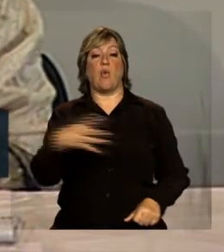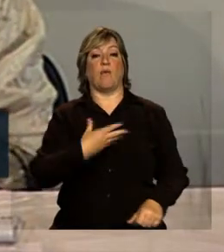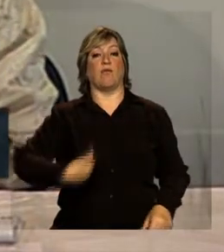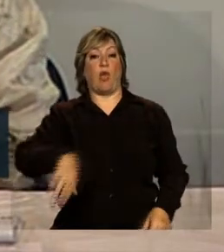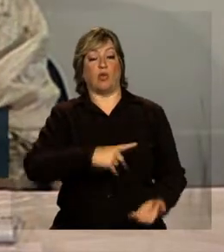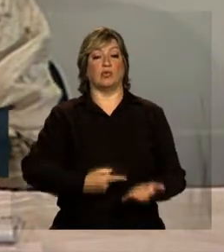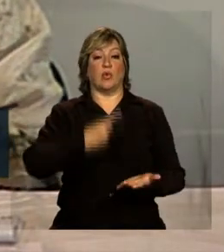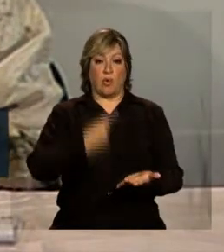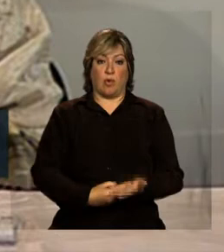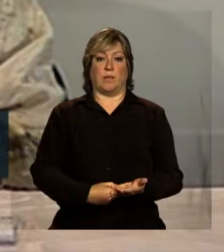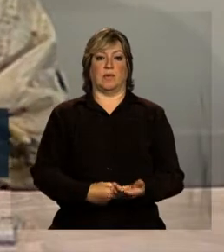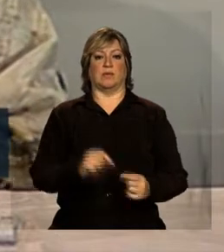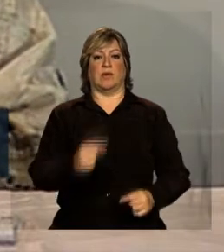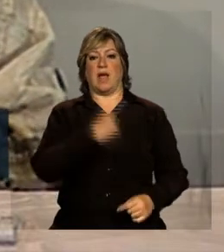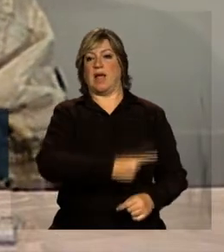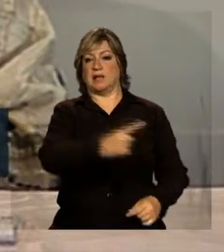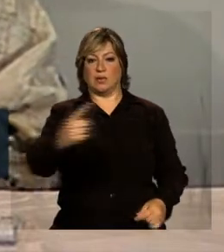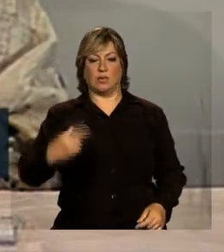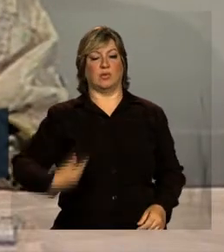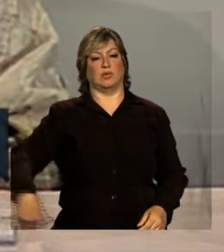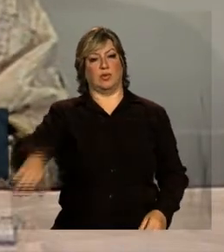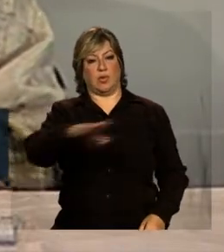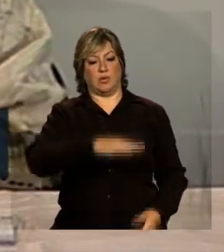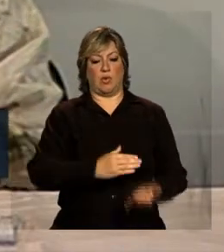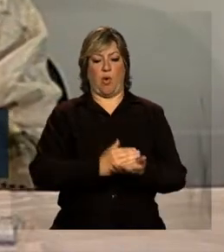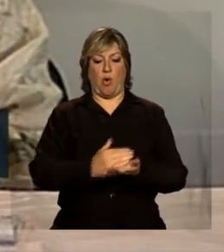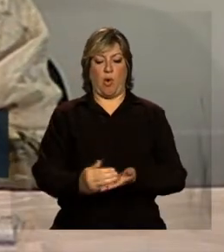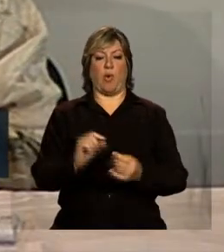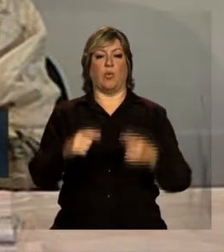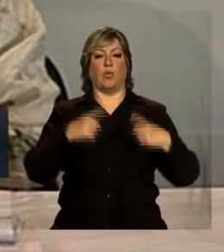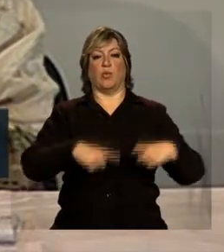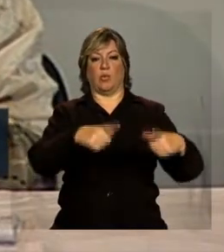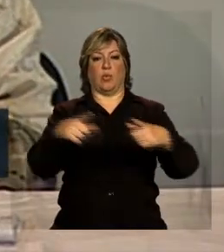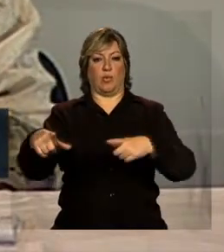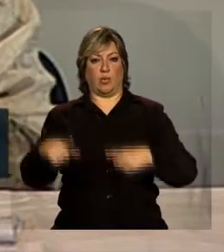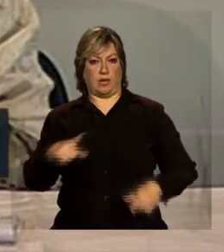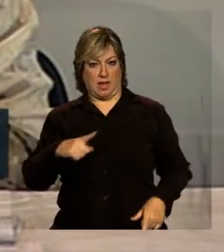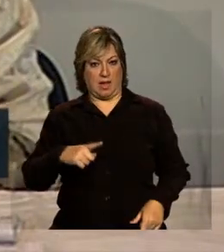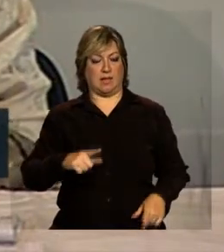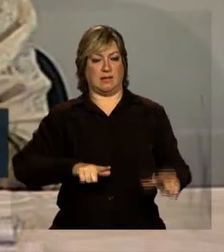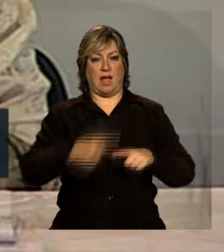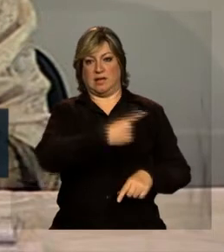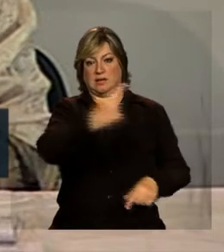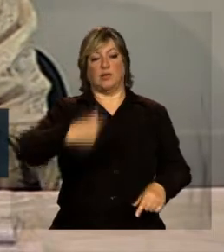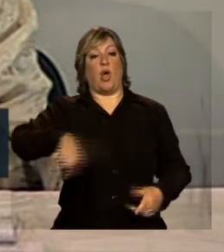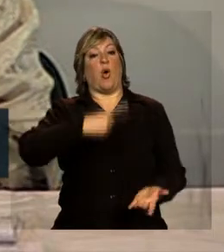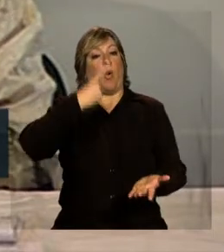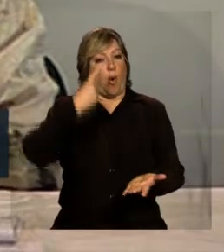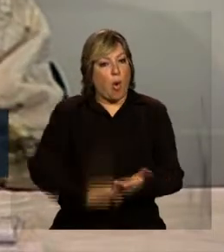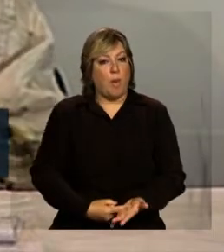nossos compromissos, cada uma e cada um de nós, a partir dos lugares em que ocupa, do nosso